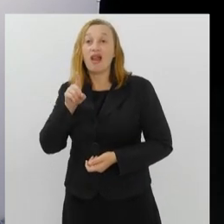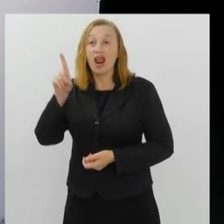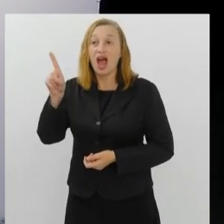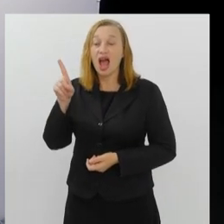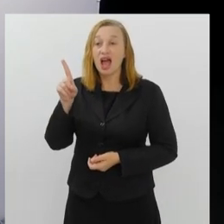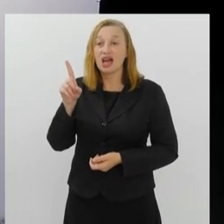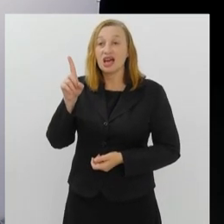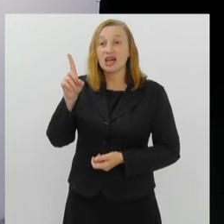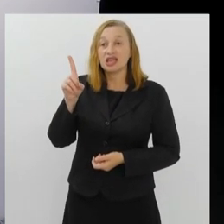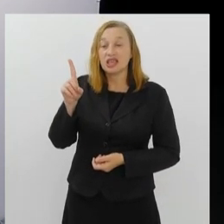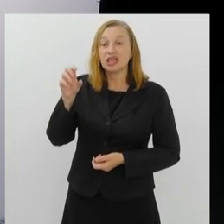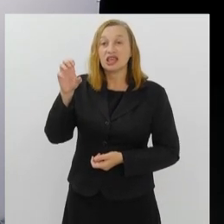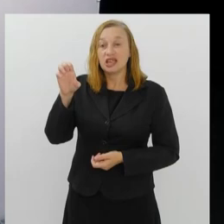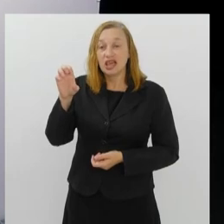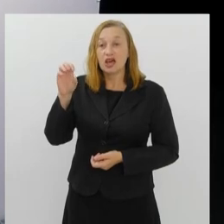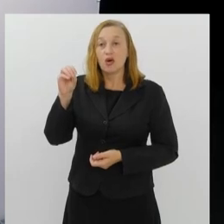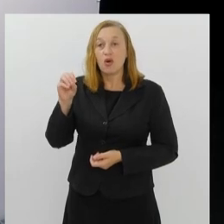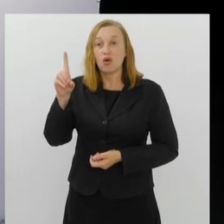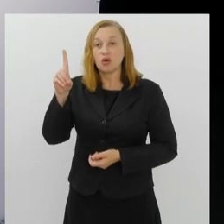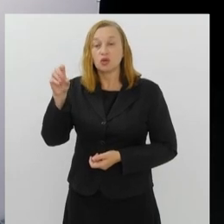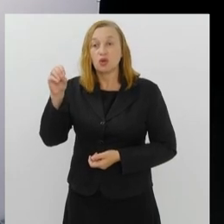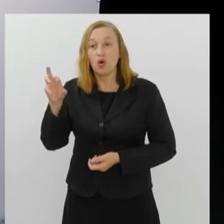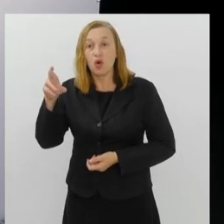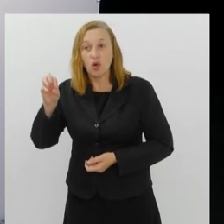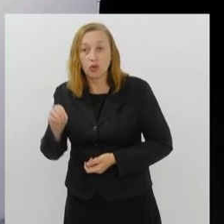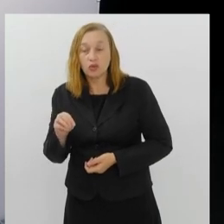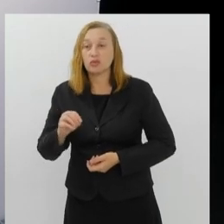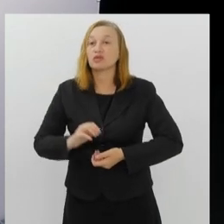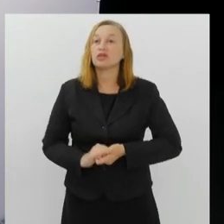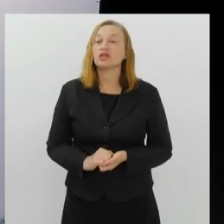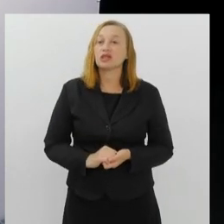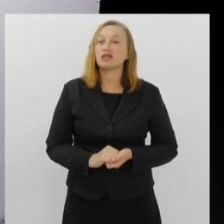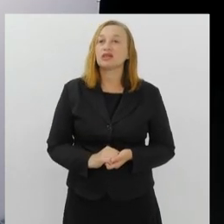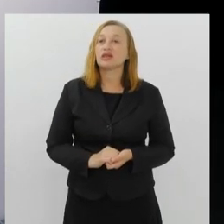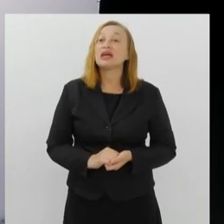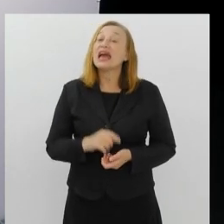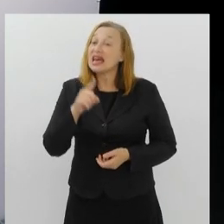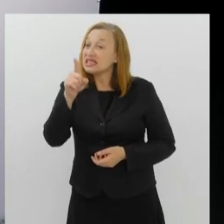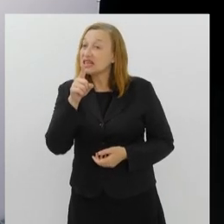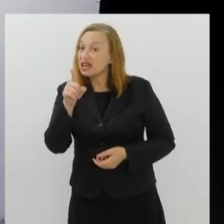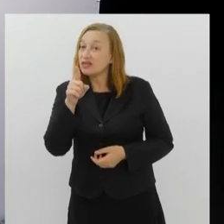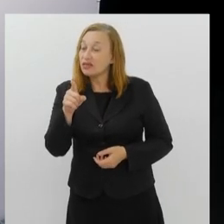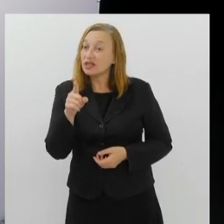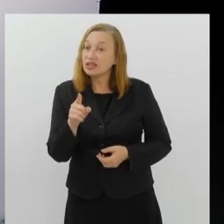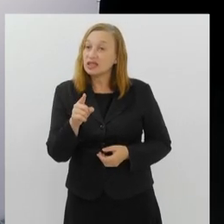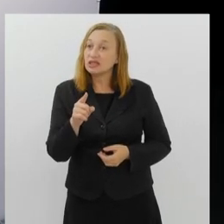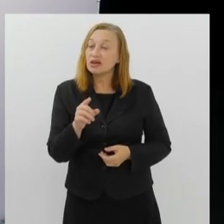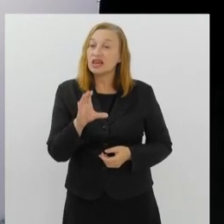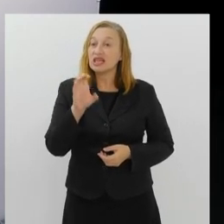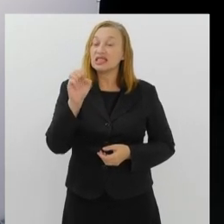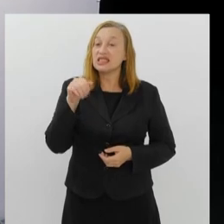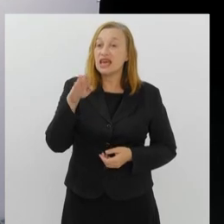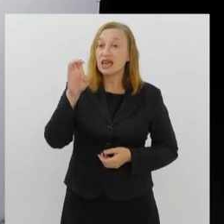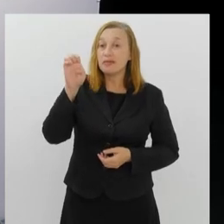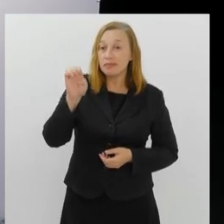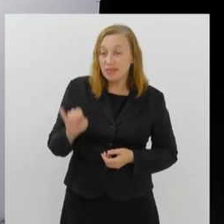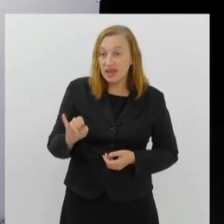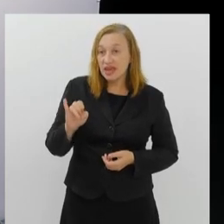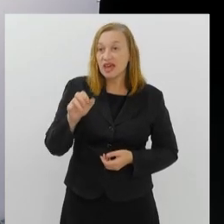de Teodoro. Está comigo desde quando eu assumi na escola de segunda. Essa daí foi na nossa semifinal do ano